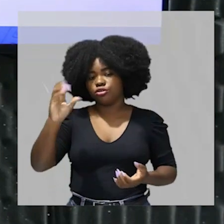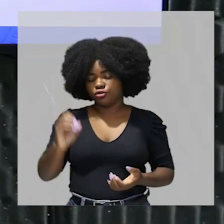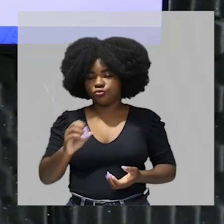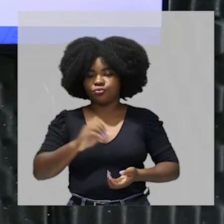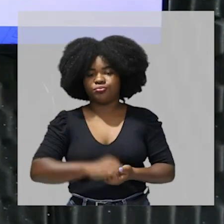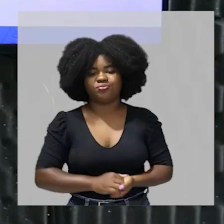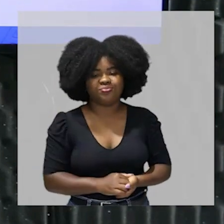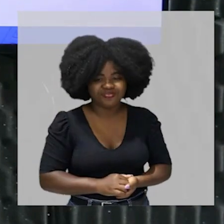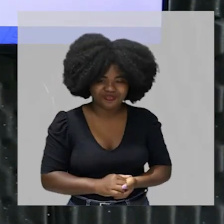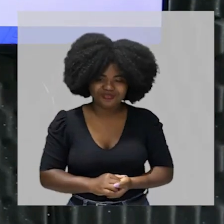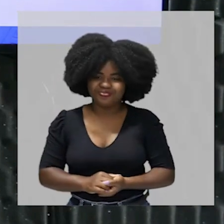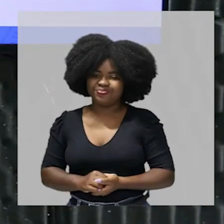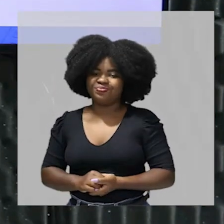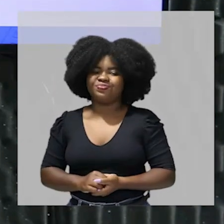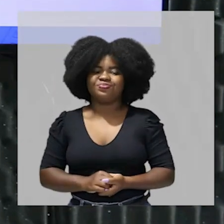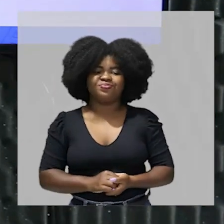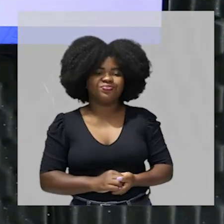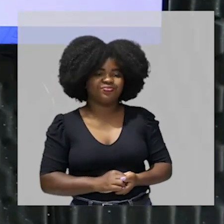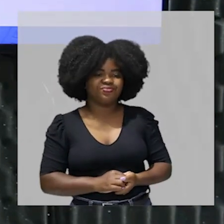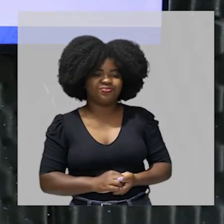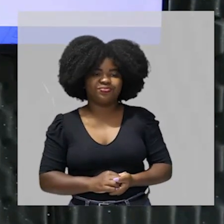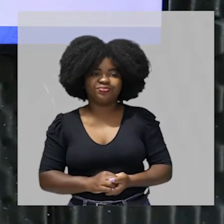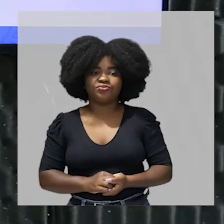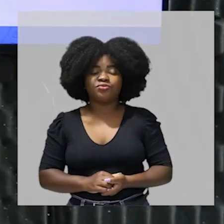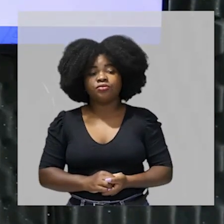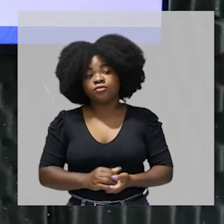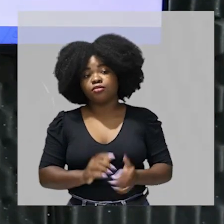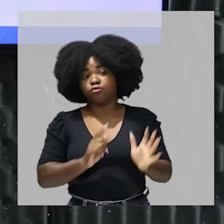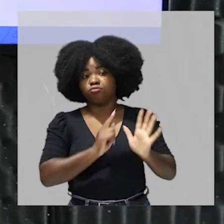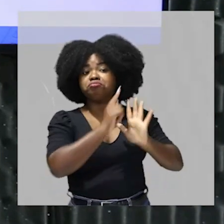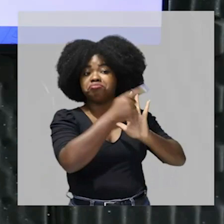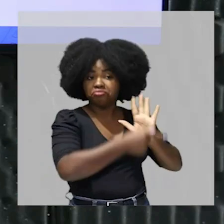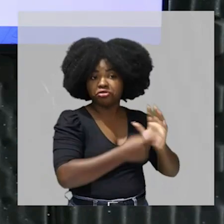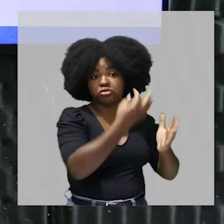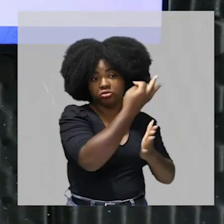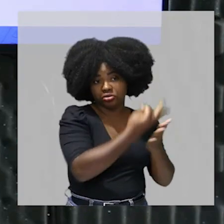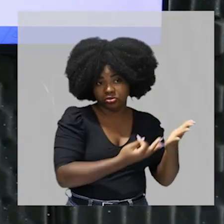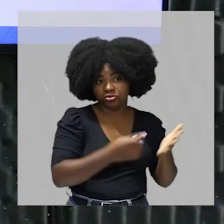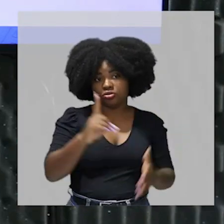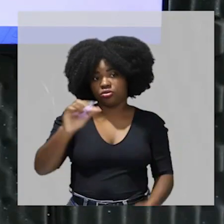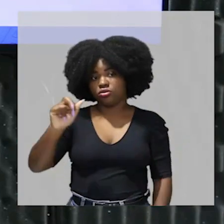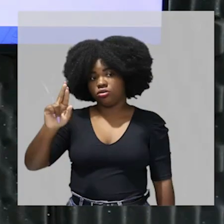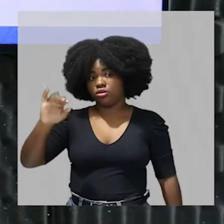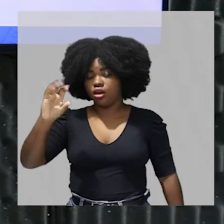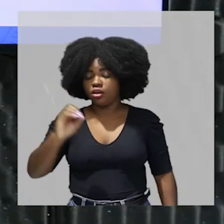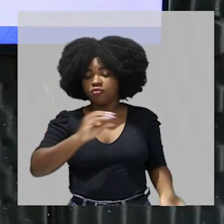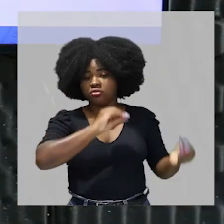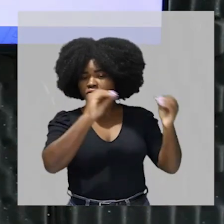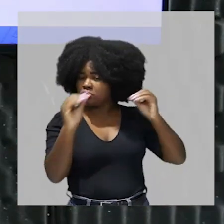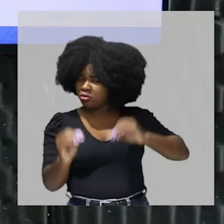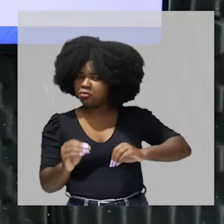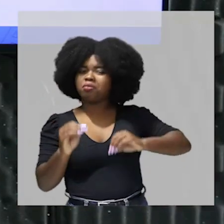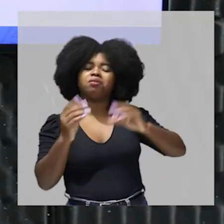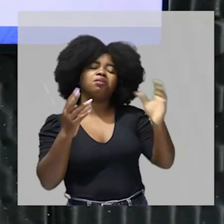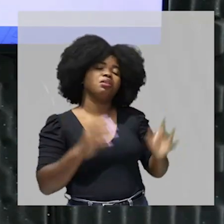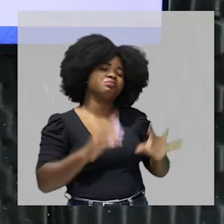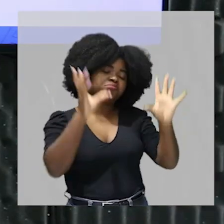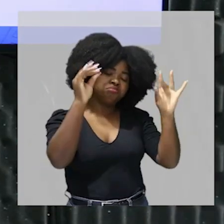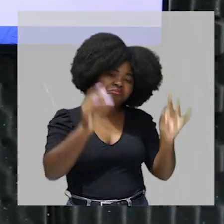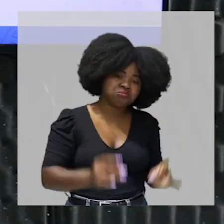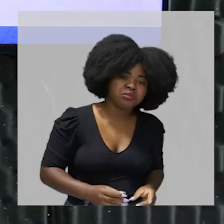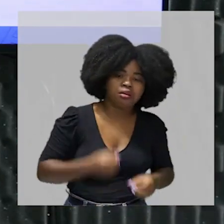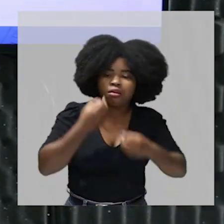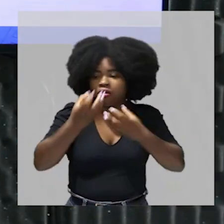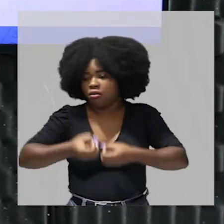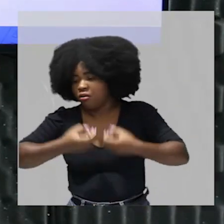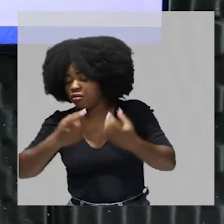poema também diário um gênero textual que você vai lá e coloca lá suas desabafos quem